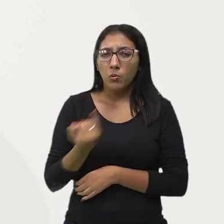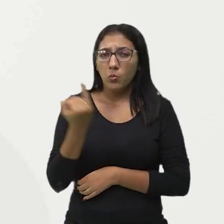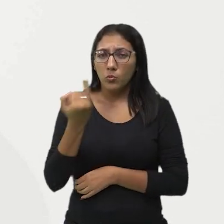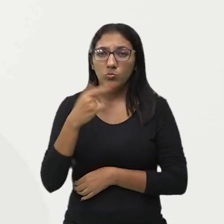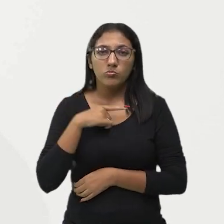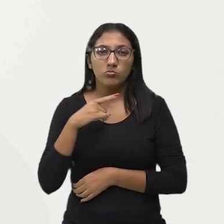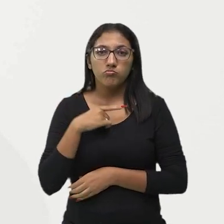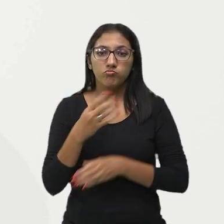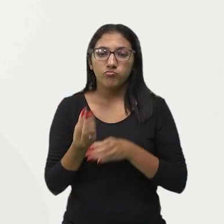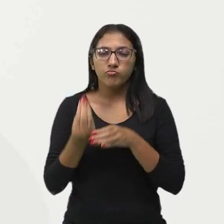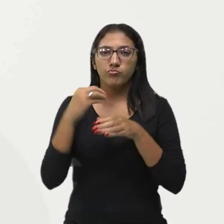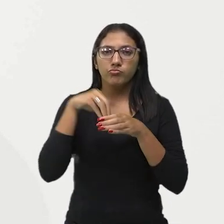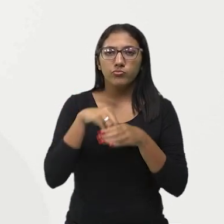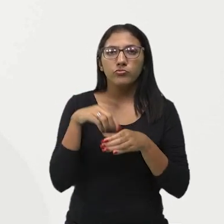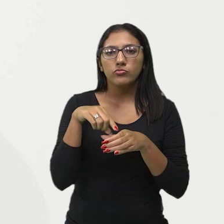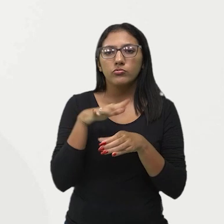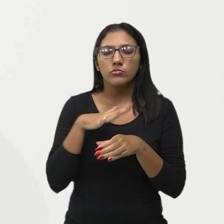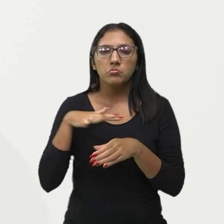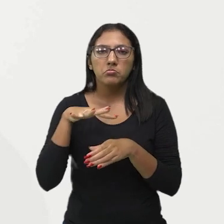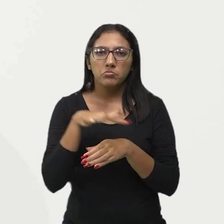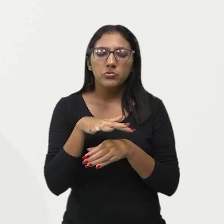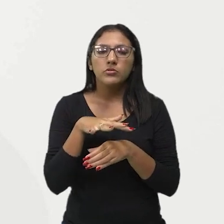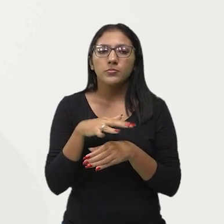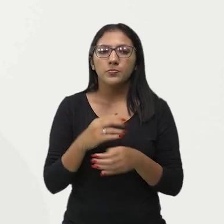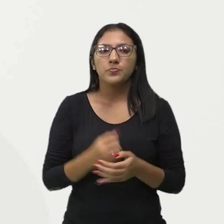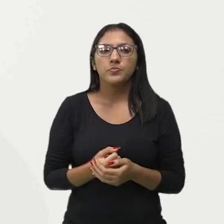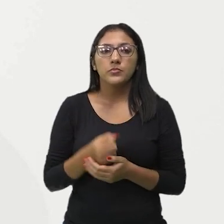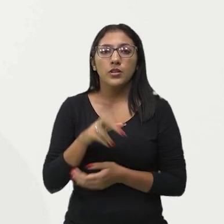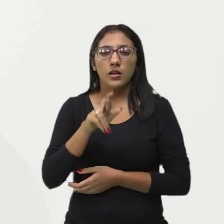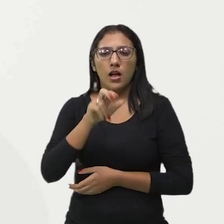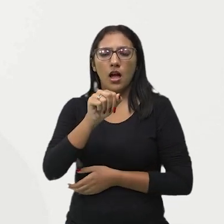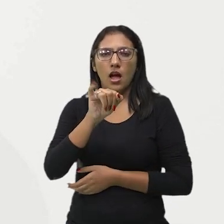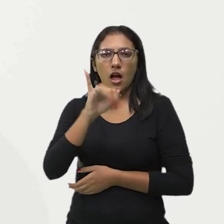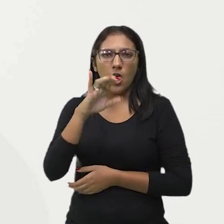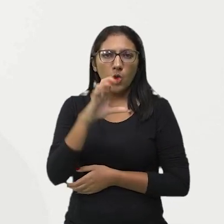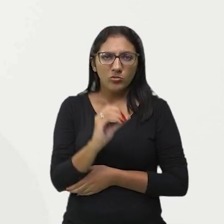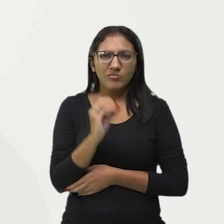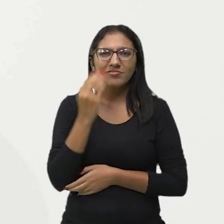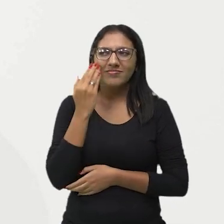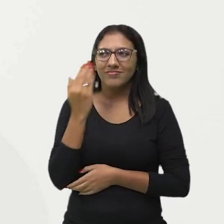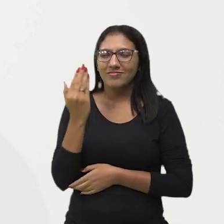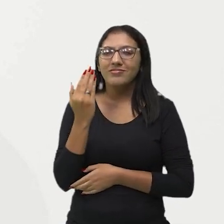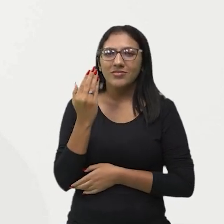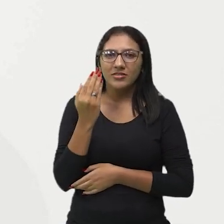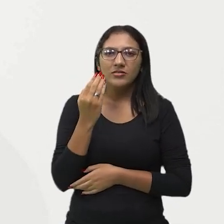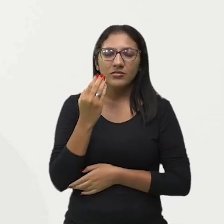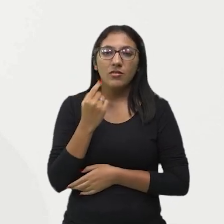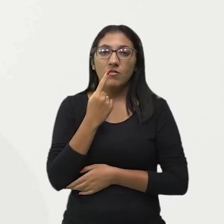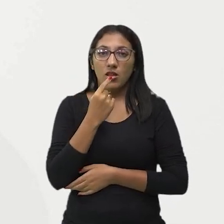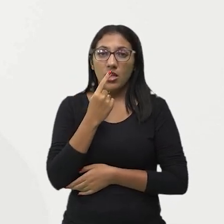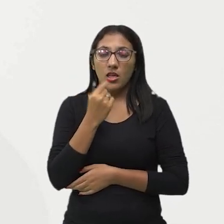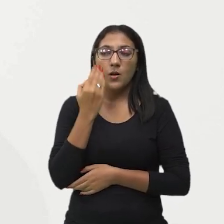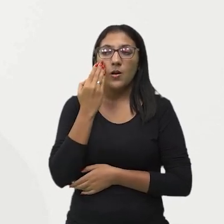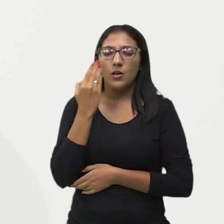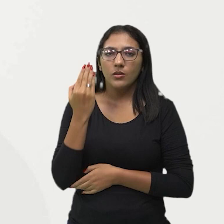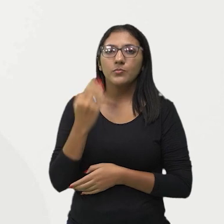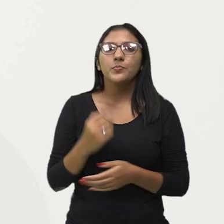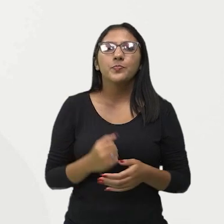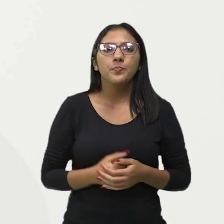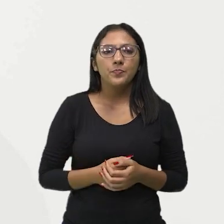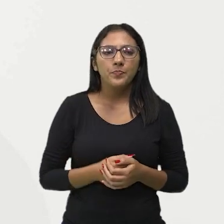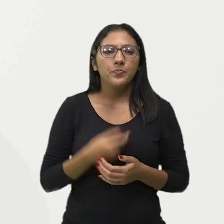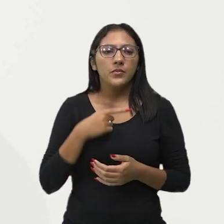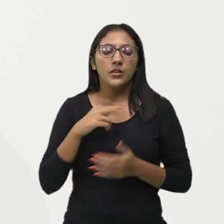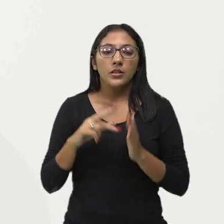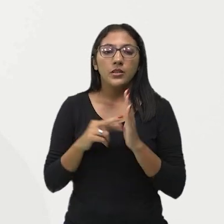é o raio, tá legal? O raio. E o que é o raio? É qualquer segmento de reta da extremidade da